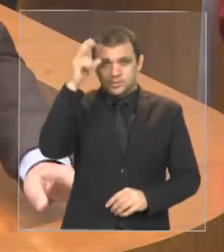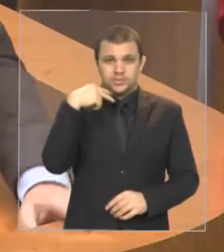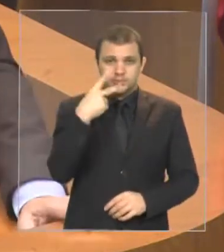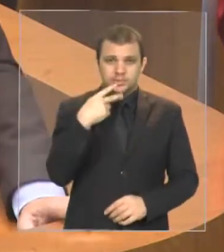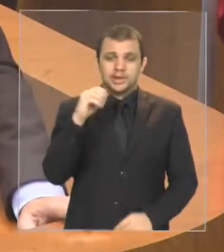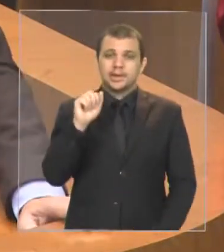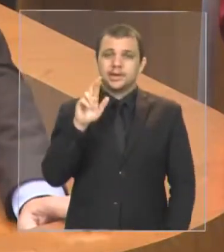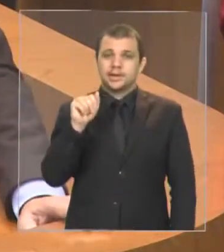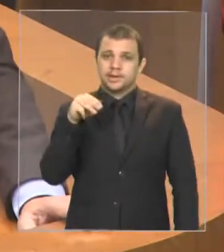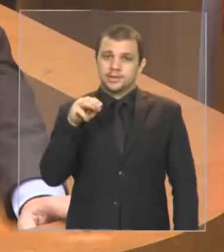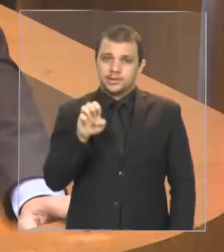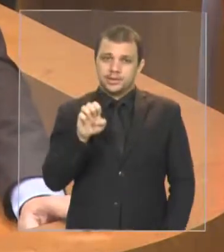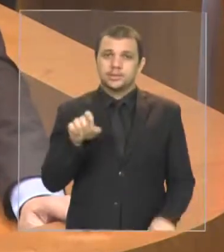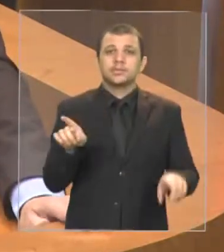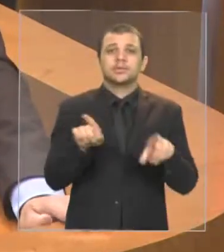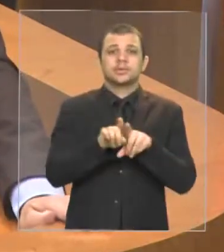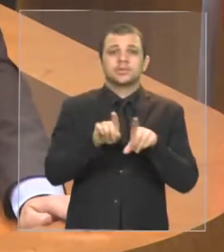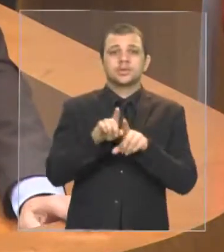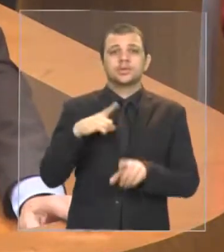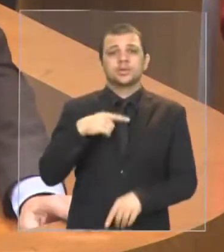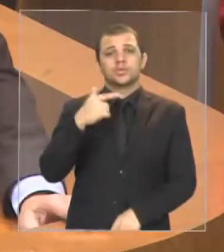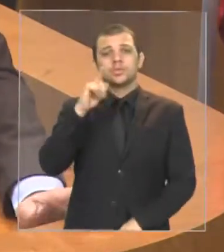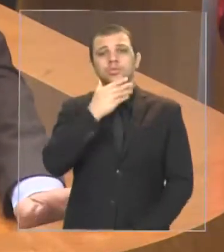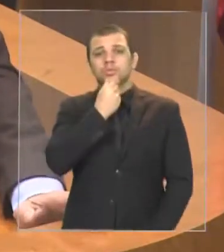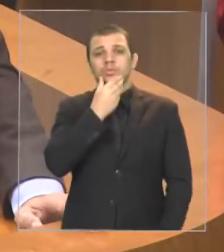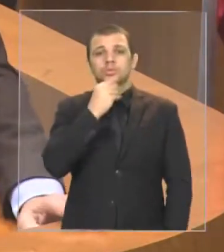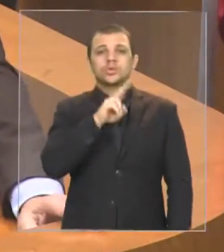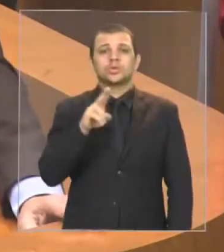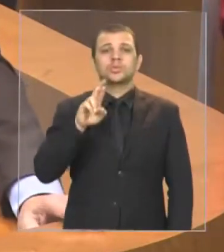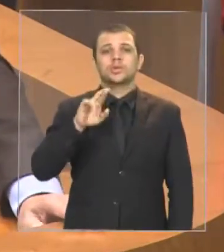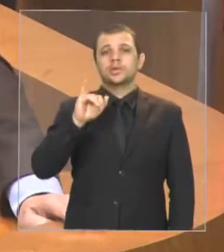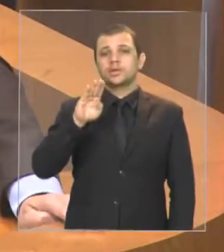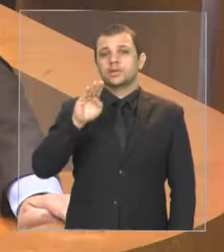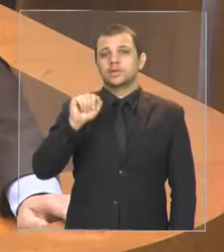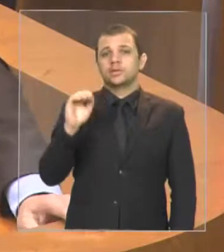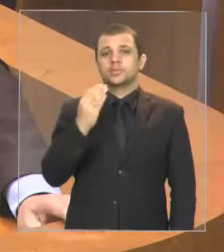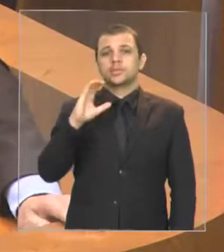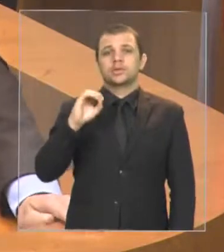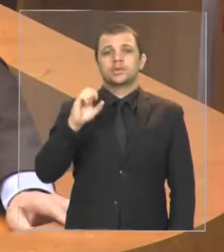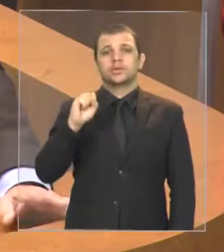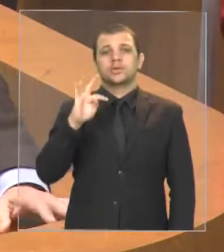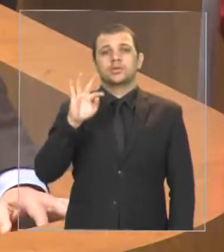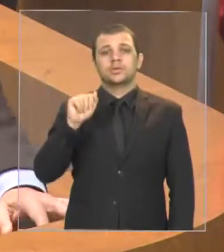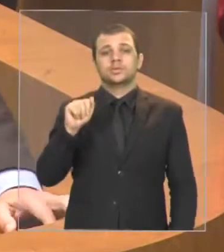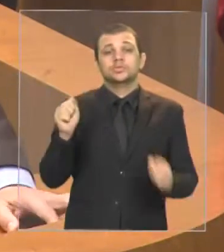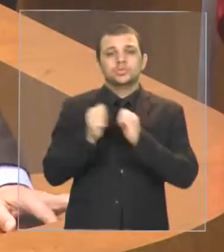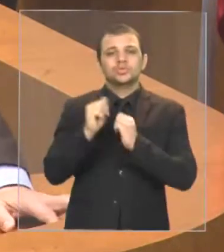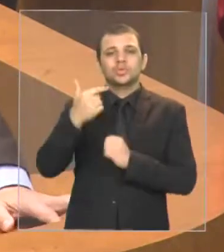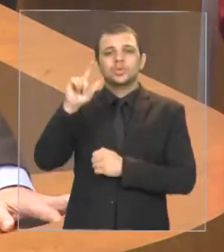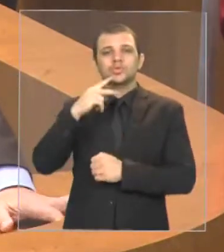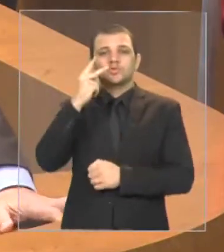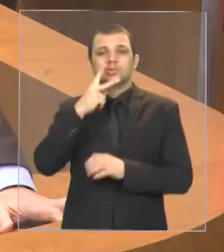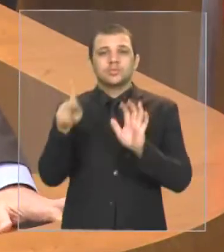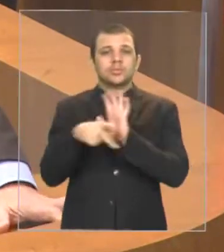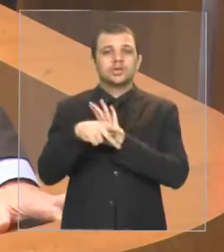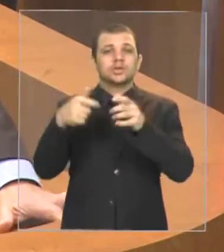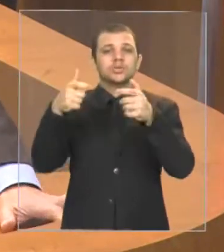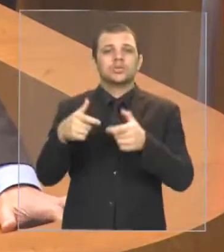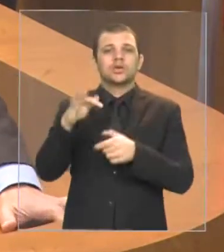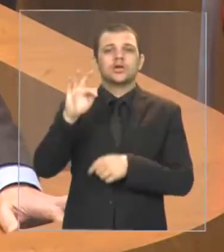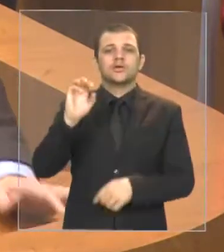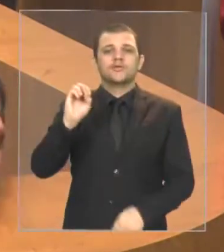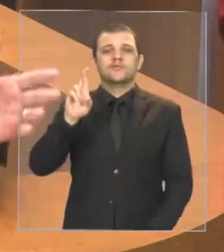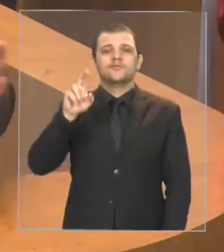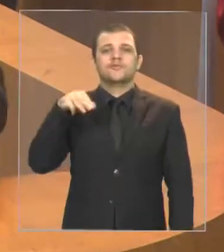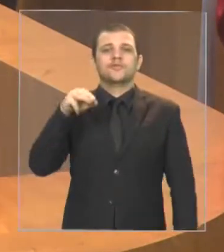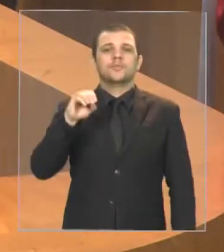vereador Riba Costa, que representa a Câmara Municipal, com outros vereadores da cidade de Formosa da Serra Negra, os vereadores